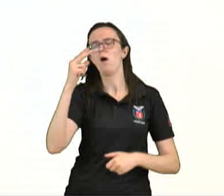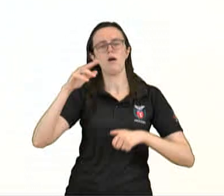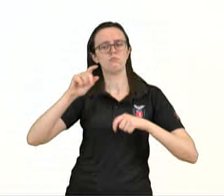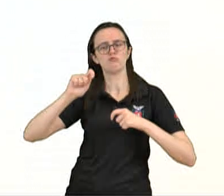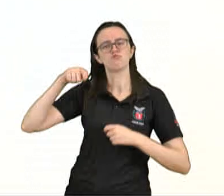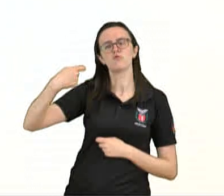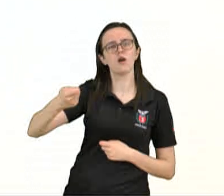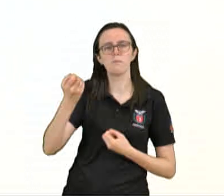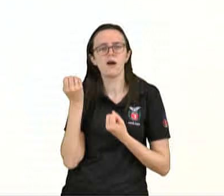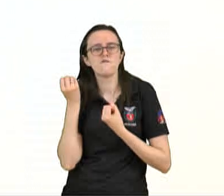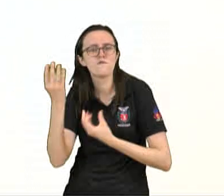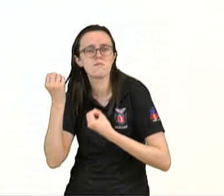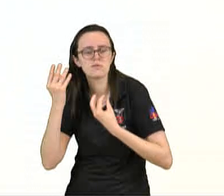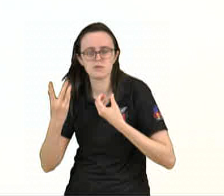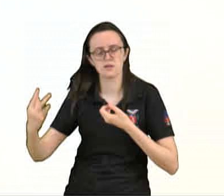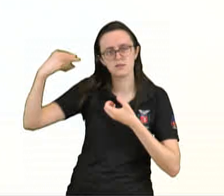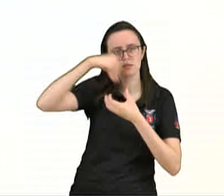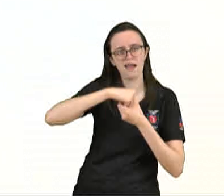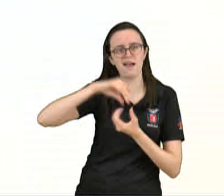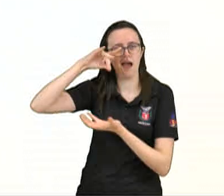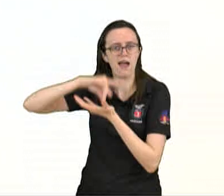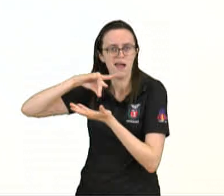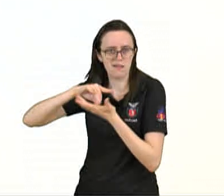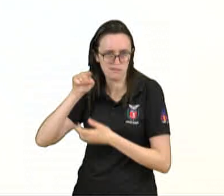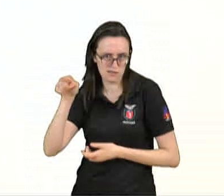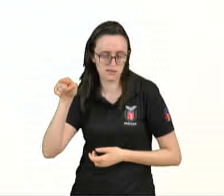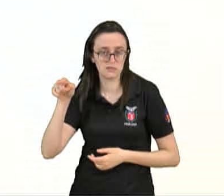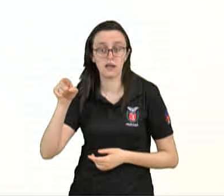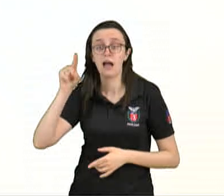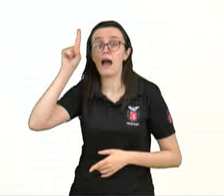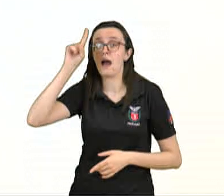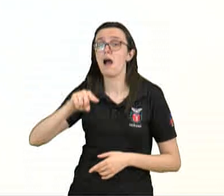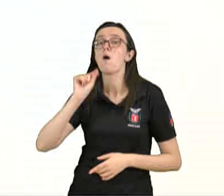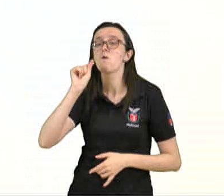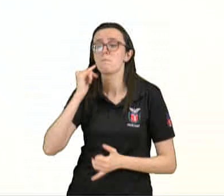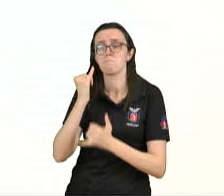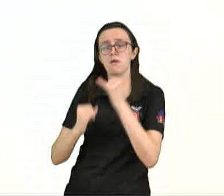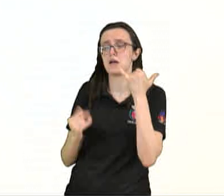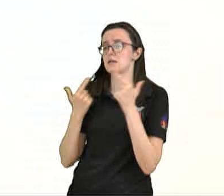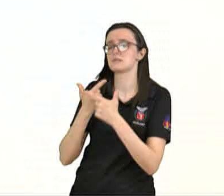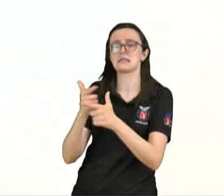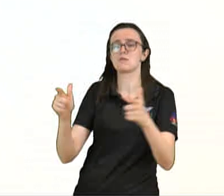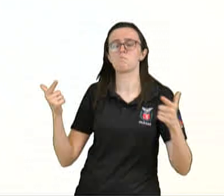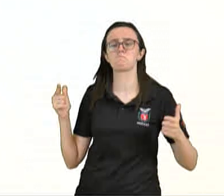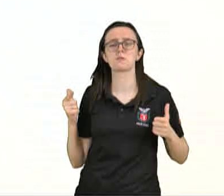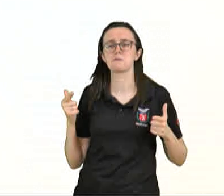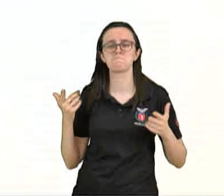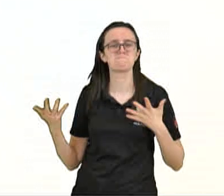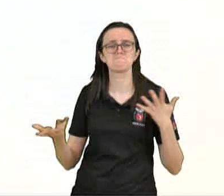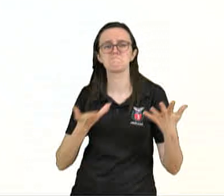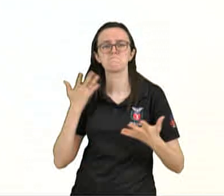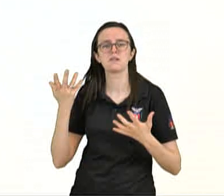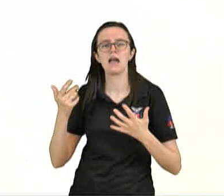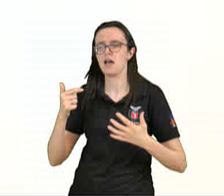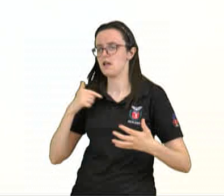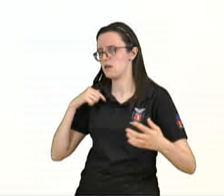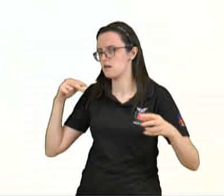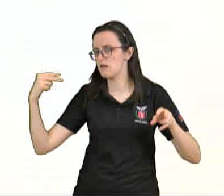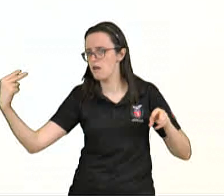de dados extraídos da realidade, sejam desprovidos de qualquer